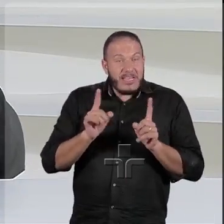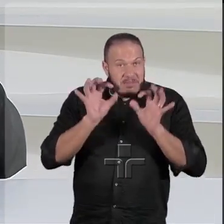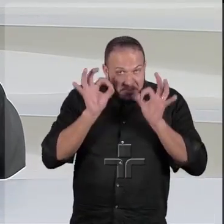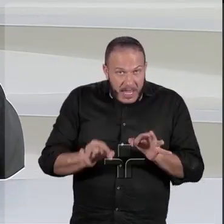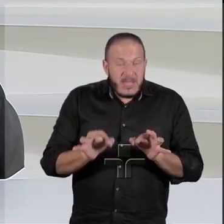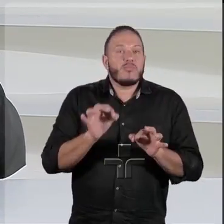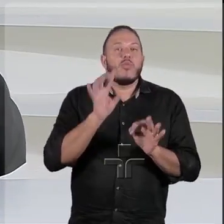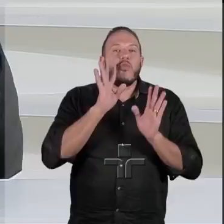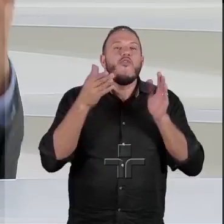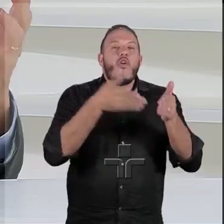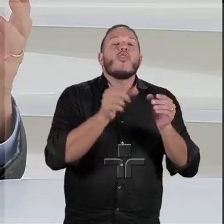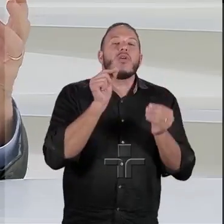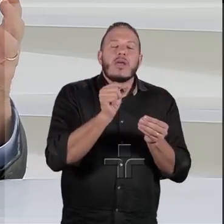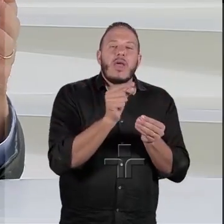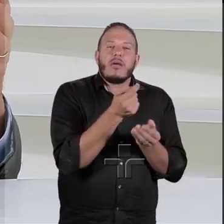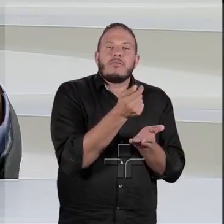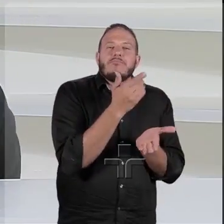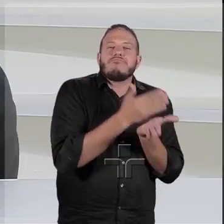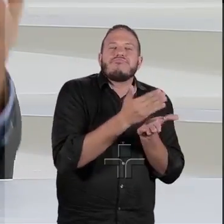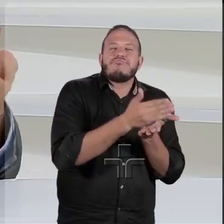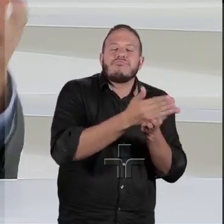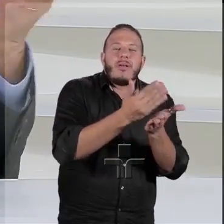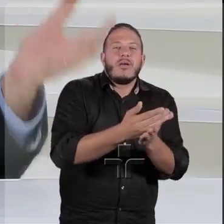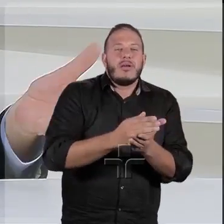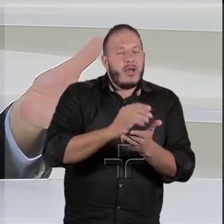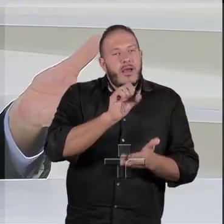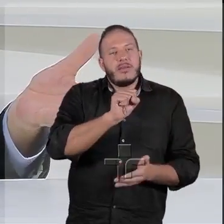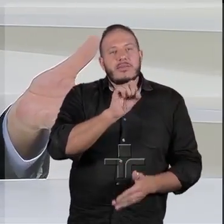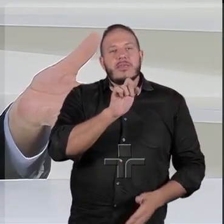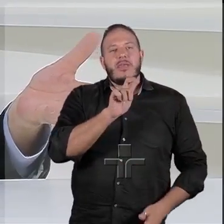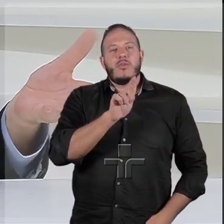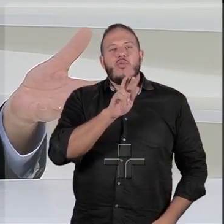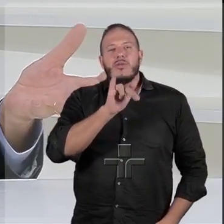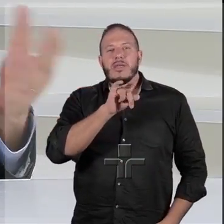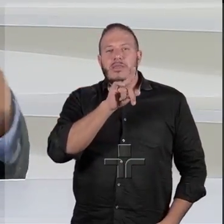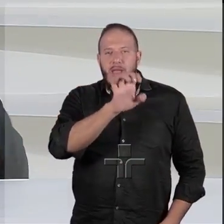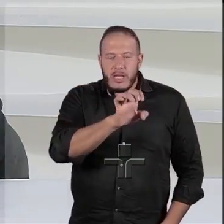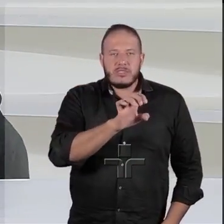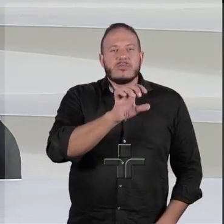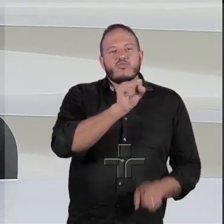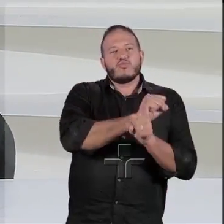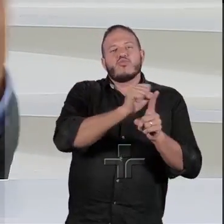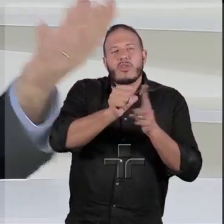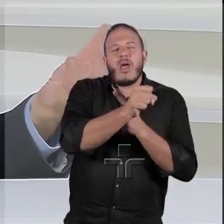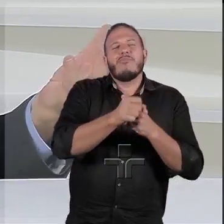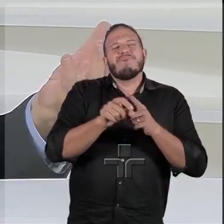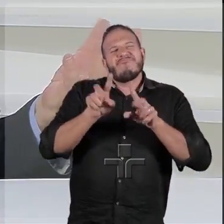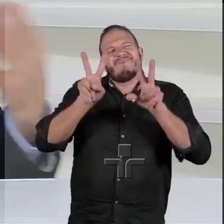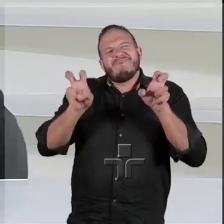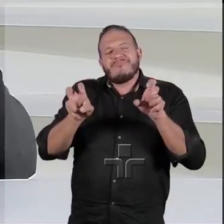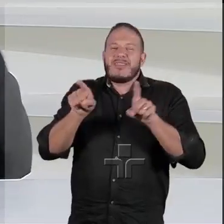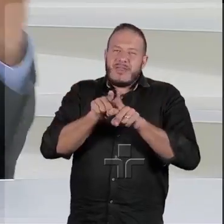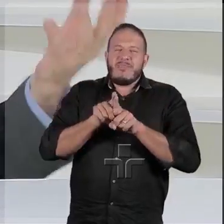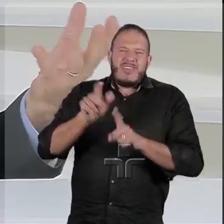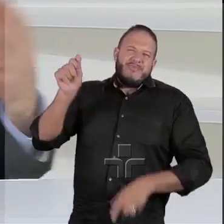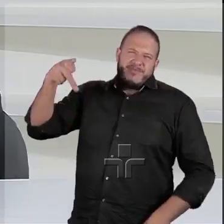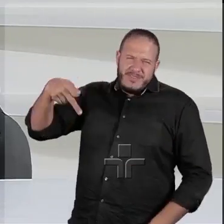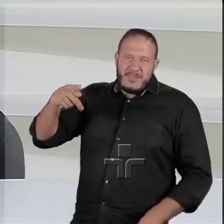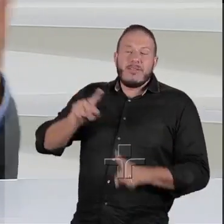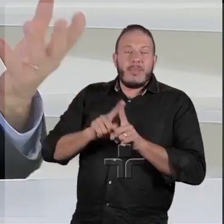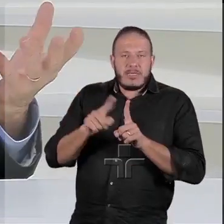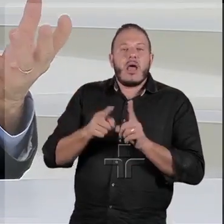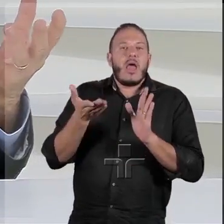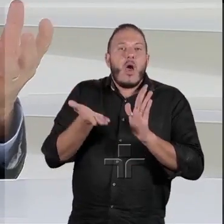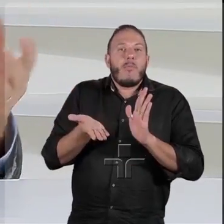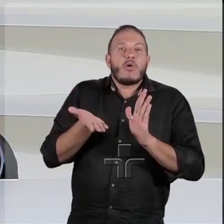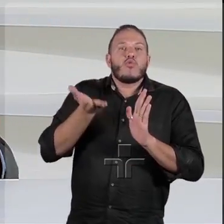financiar a Seguridade Social, portanto, Previdência também. E aí o país criou e aumentou as alíquotas